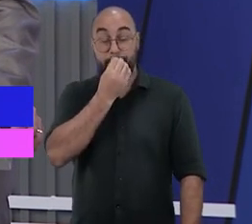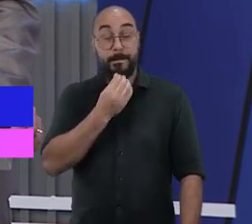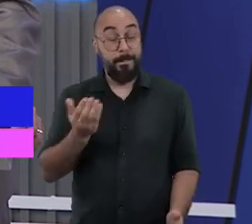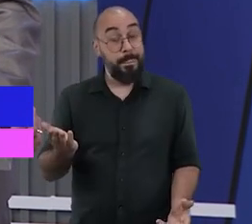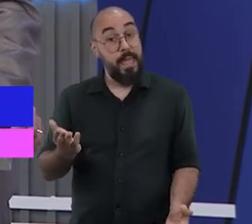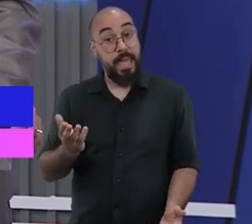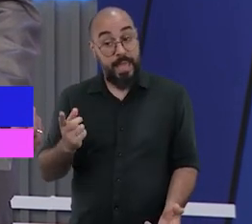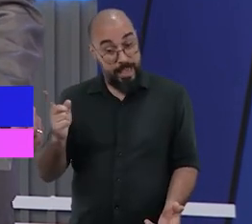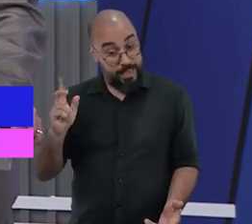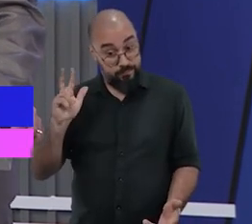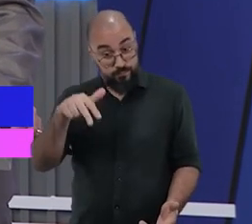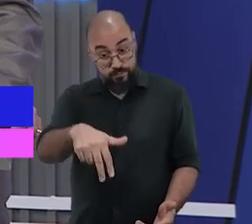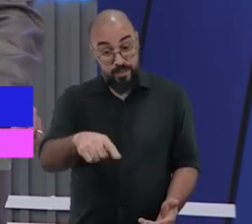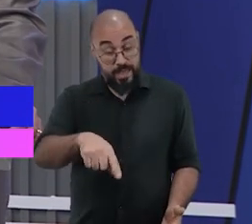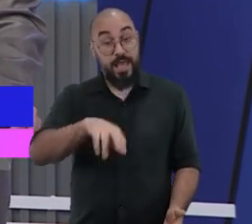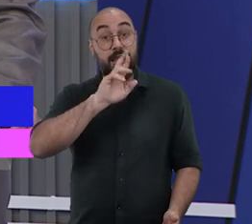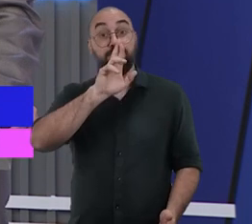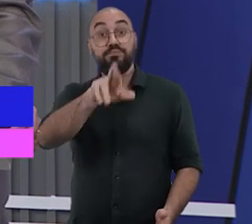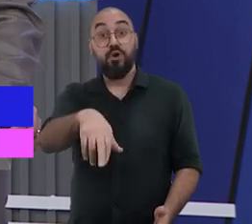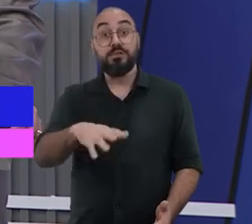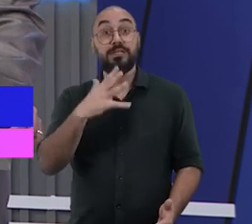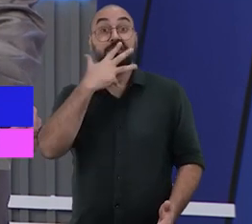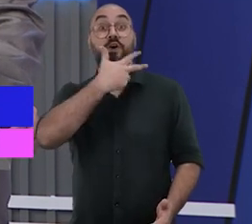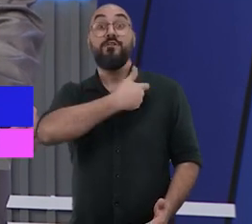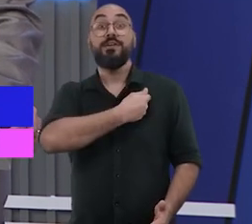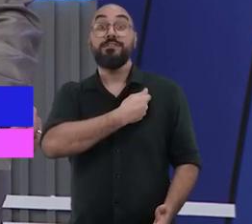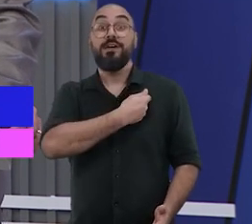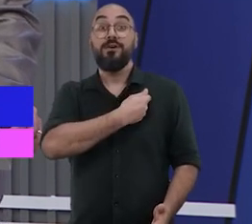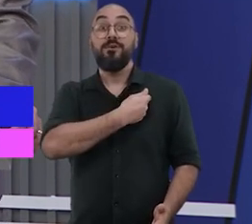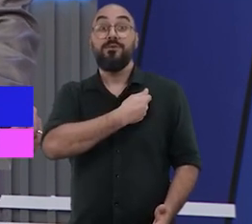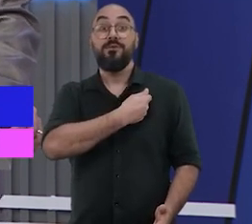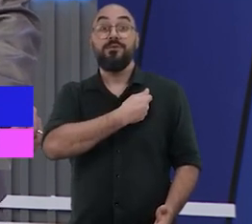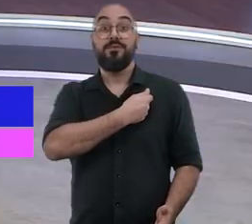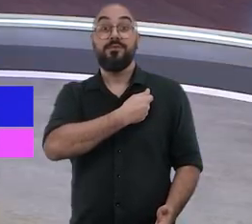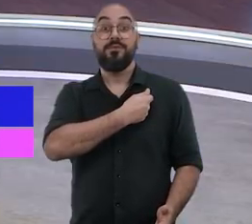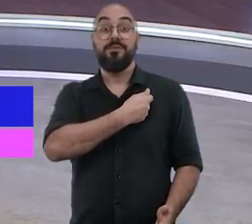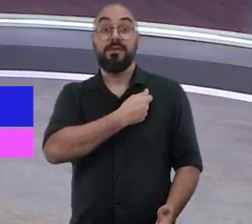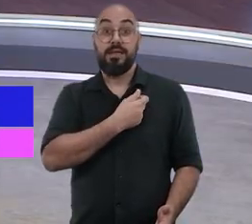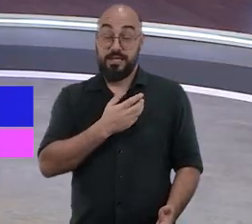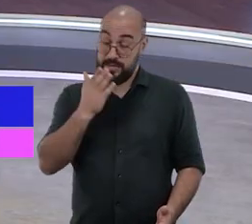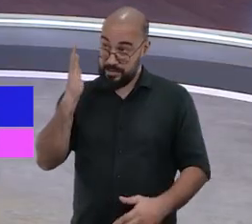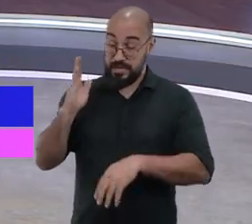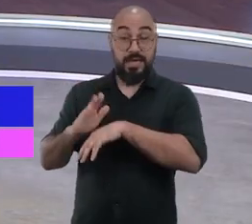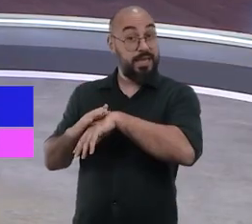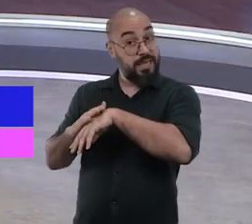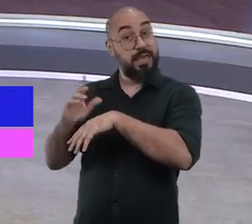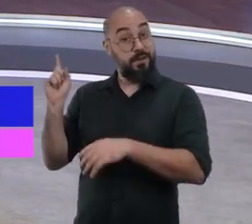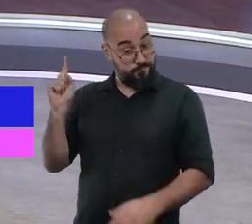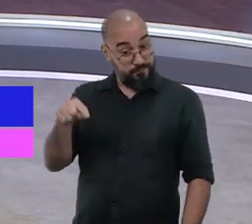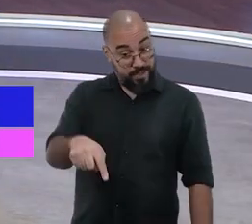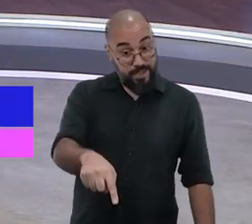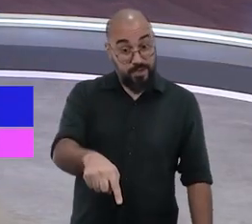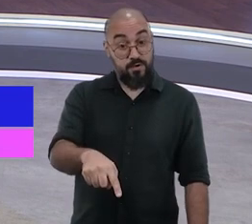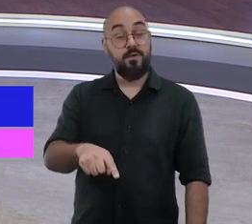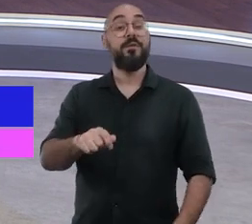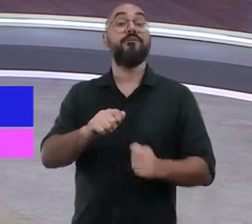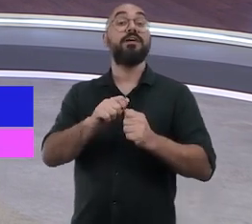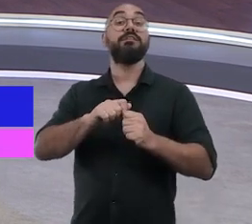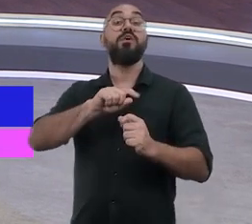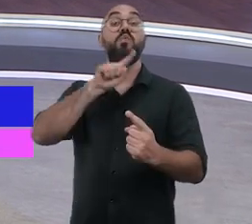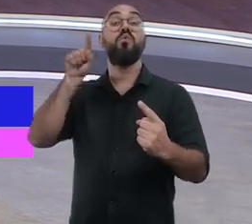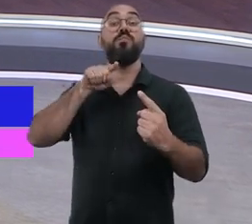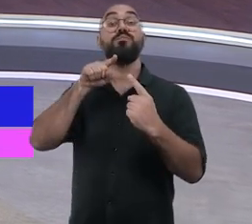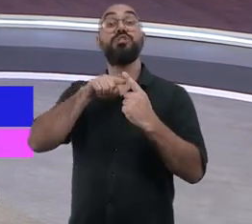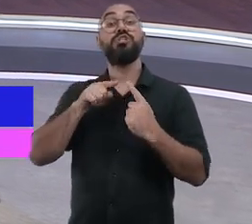a resposta de Deus para o plano da salvação. Ele veio à terra para cumprir um